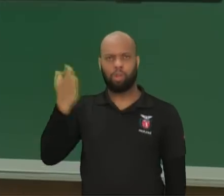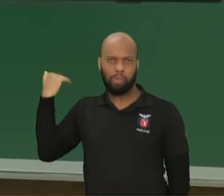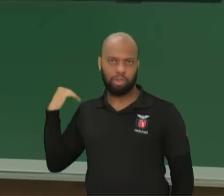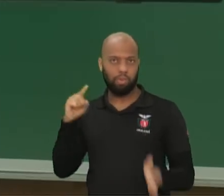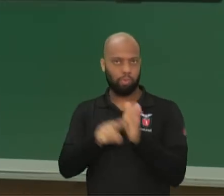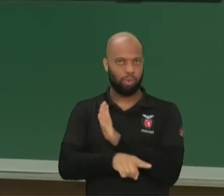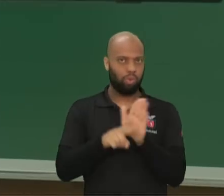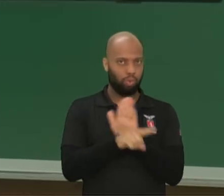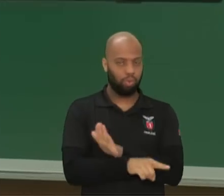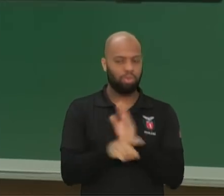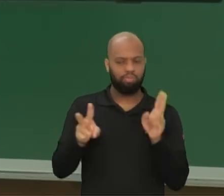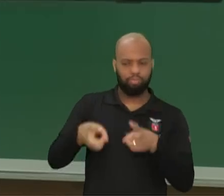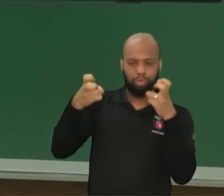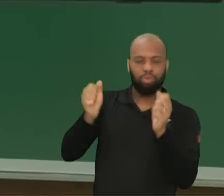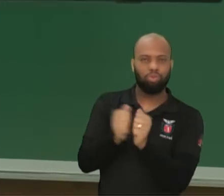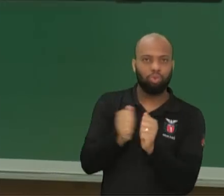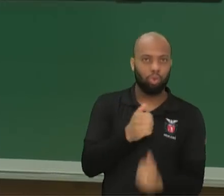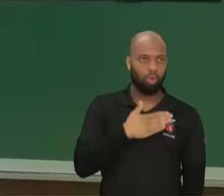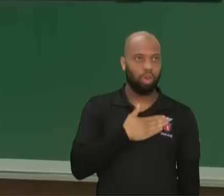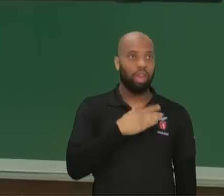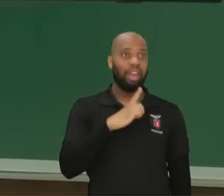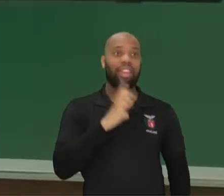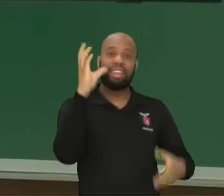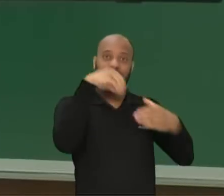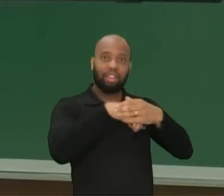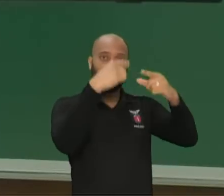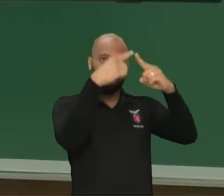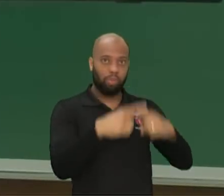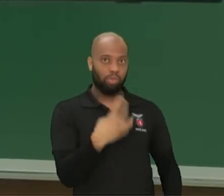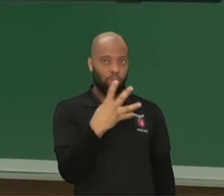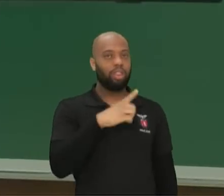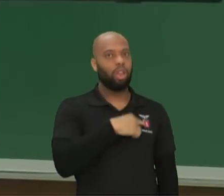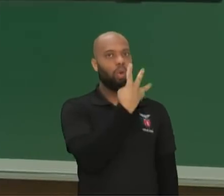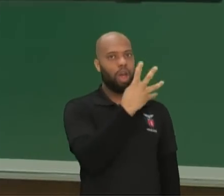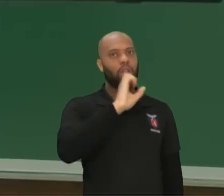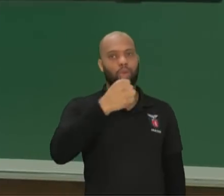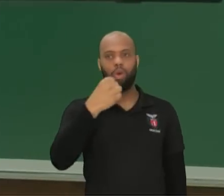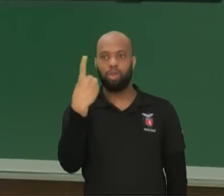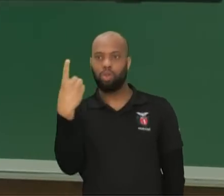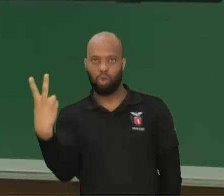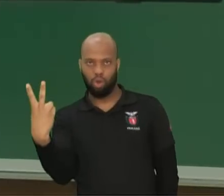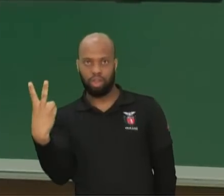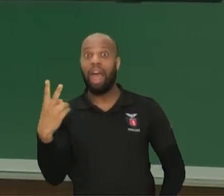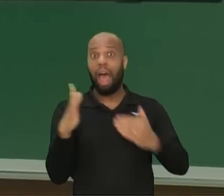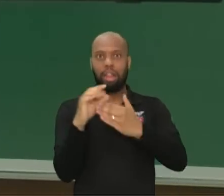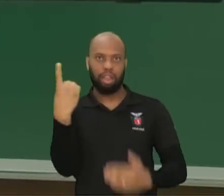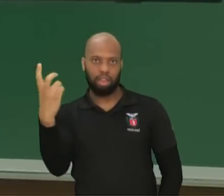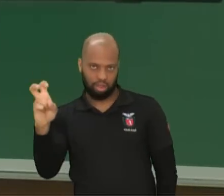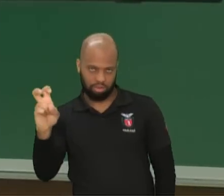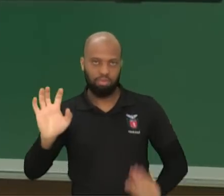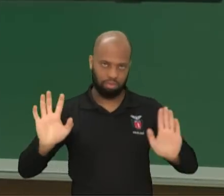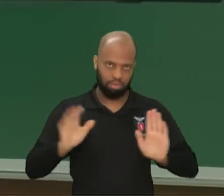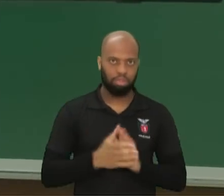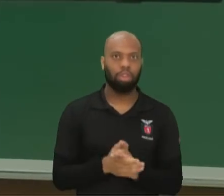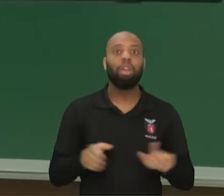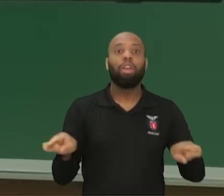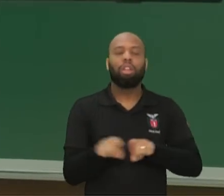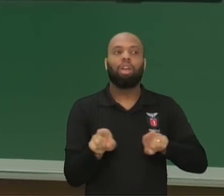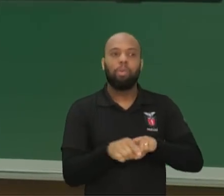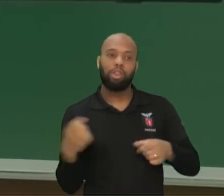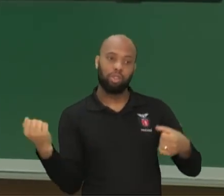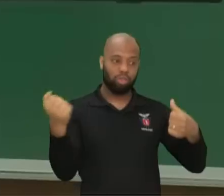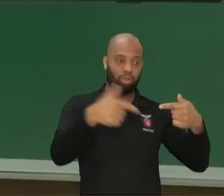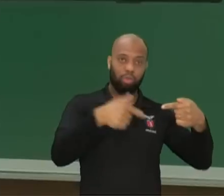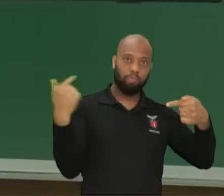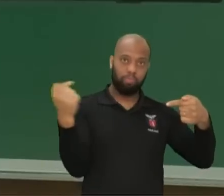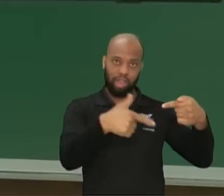com a professora. Olha só, múltiplos de 4. Eu tenho o 4, o 8 e o 12, tá bom? E os maiores que 7? Eu tenho lá